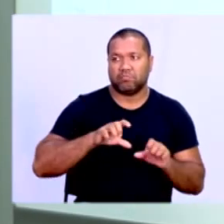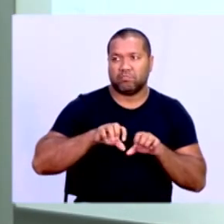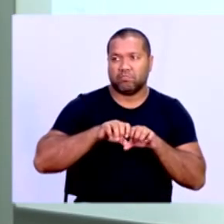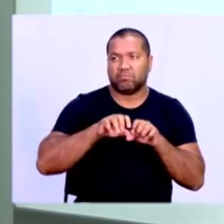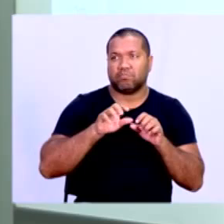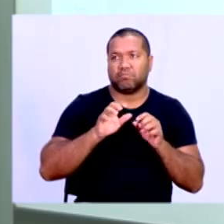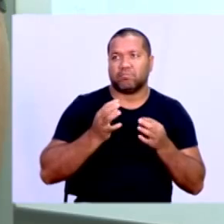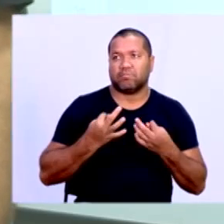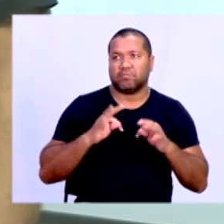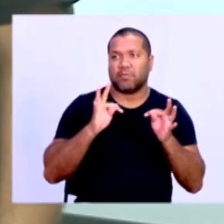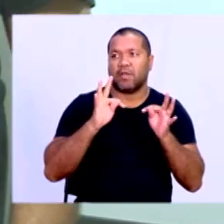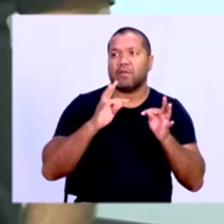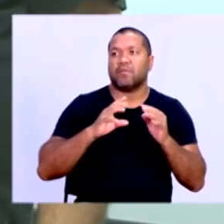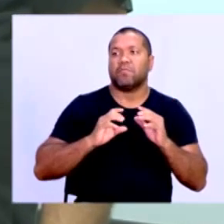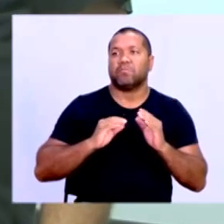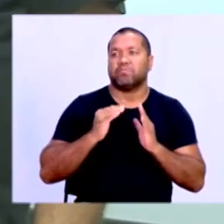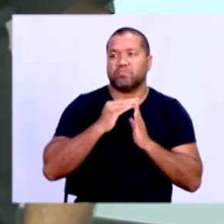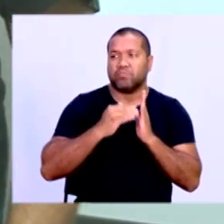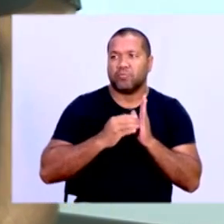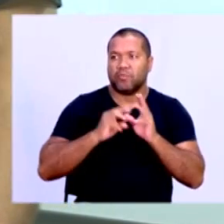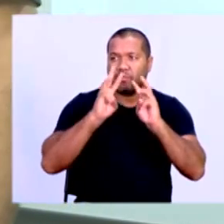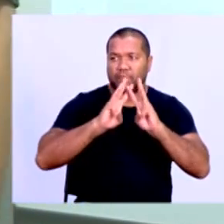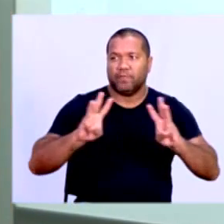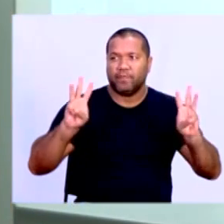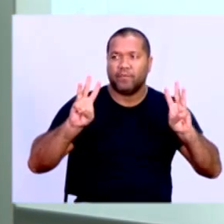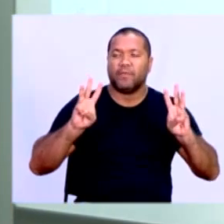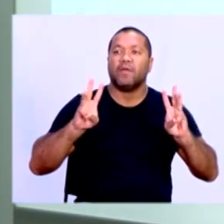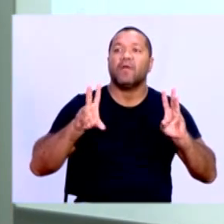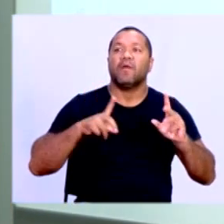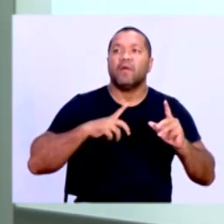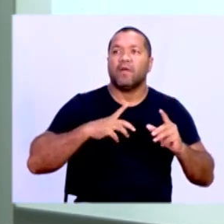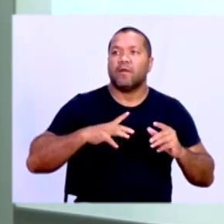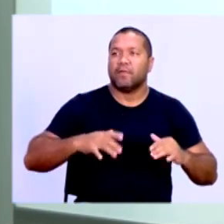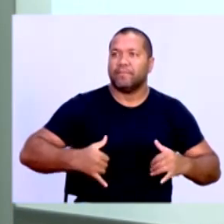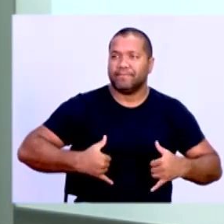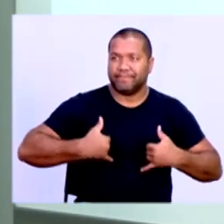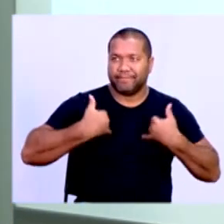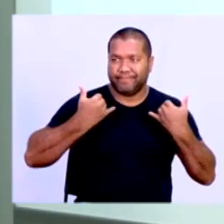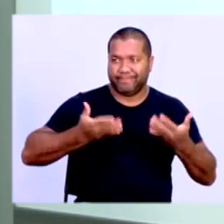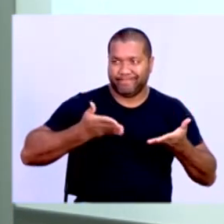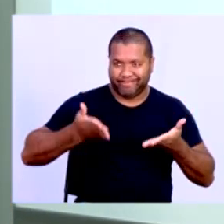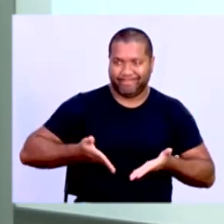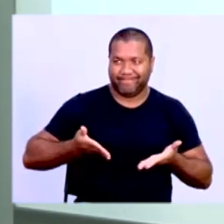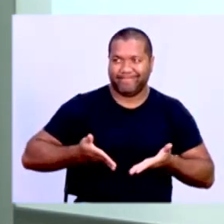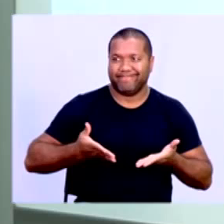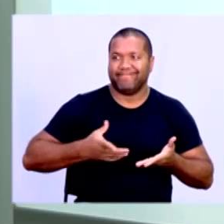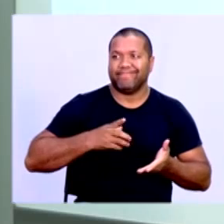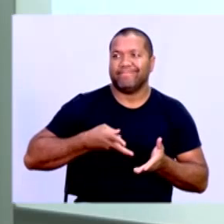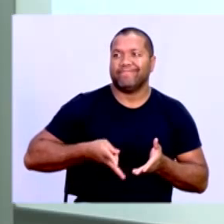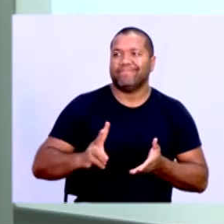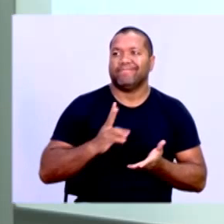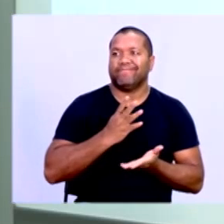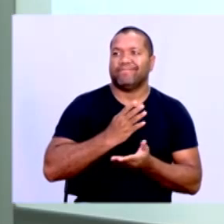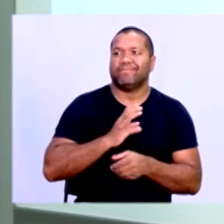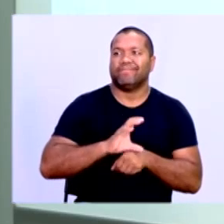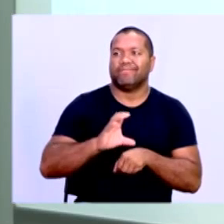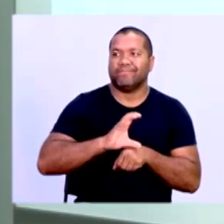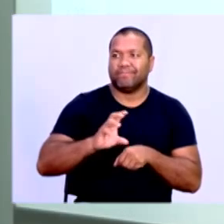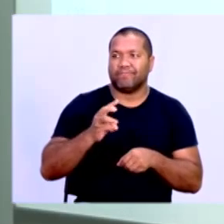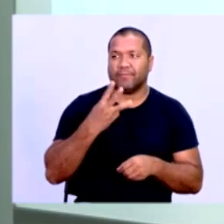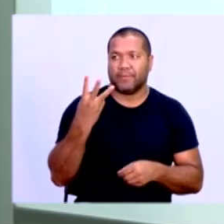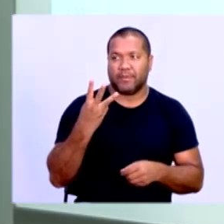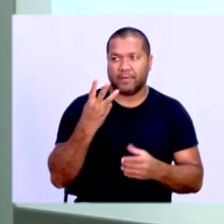E é um prazer estar aqui novamente, né? Dando continuidade ao nosso curso, nossa terceira aula,